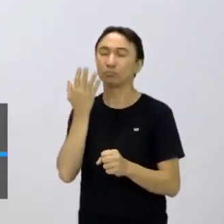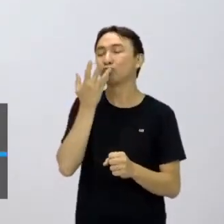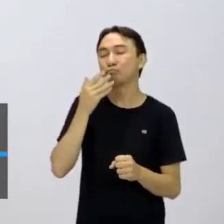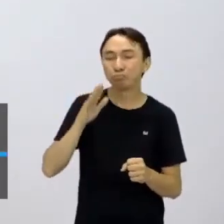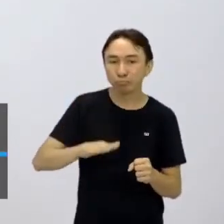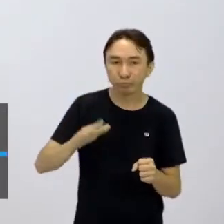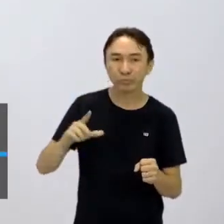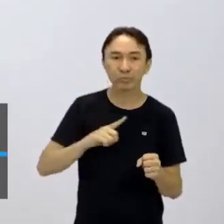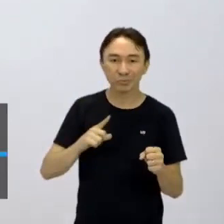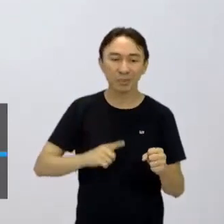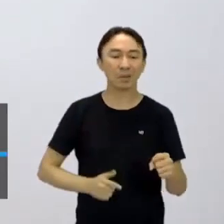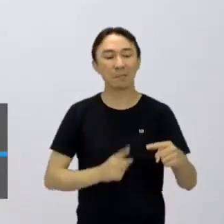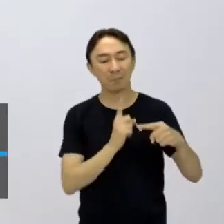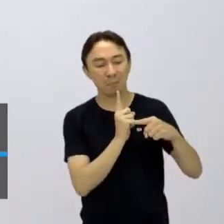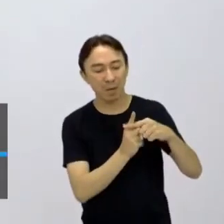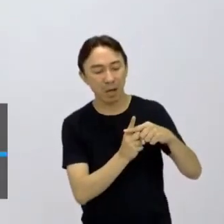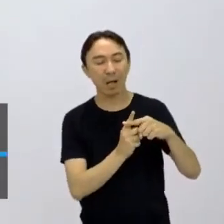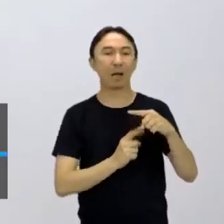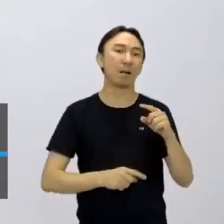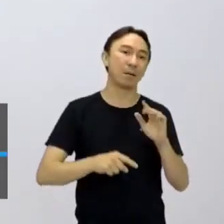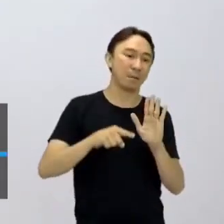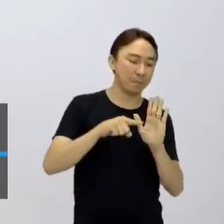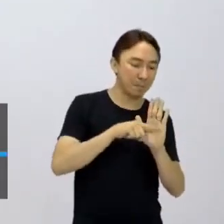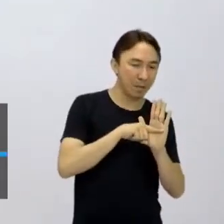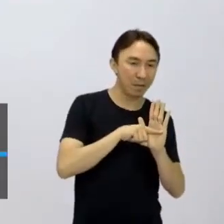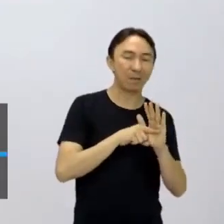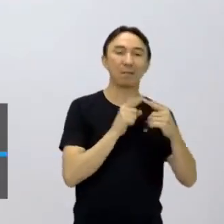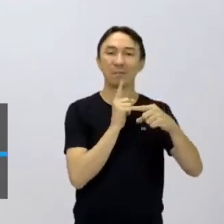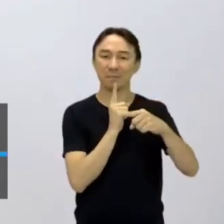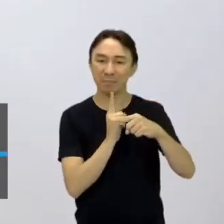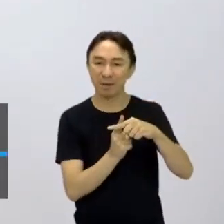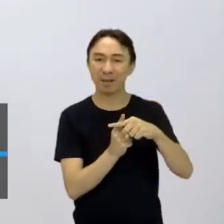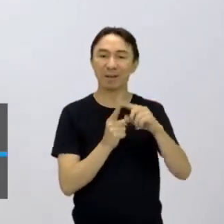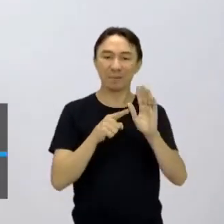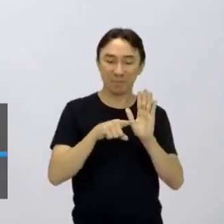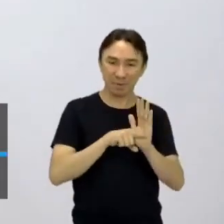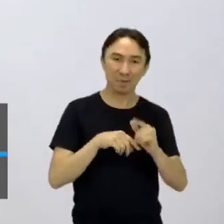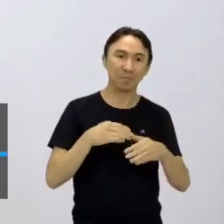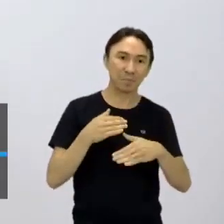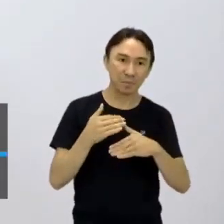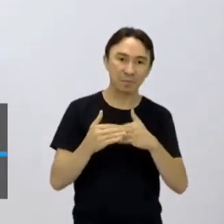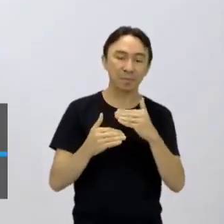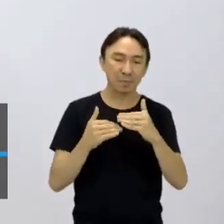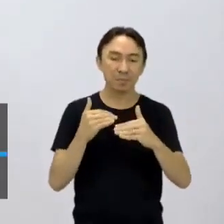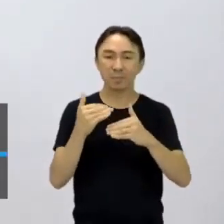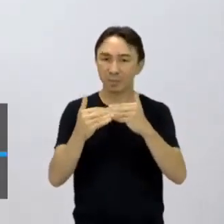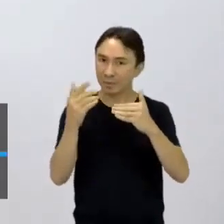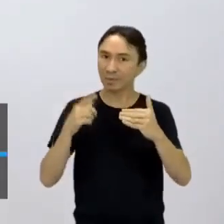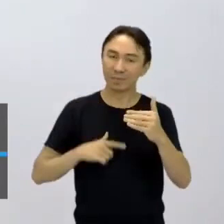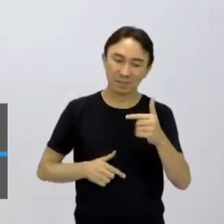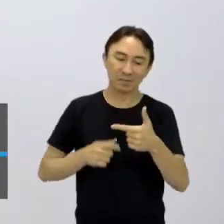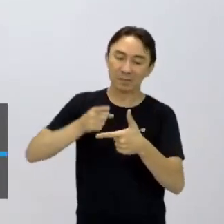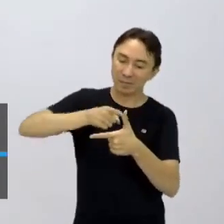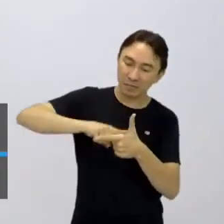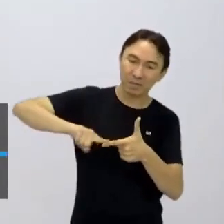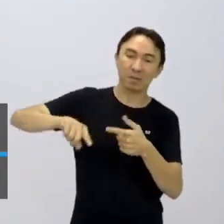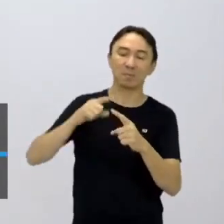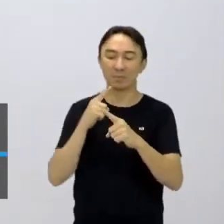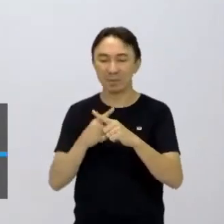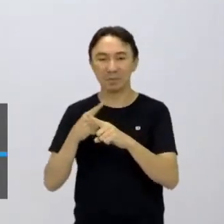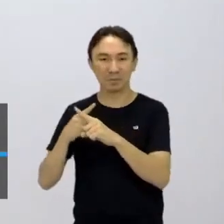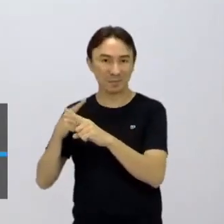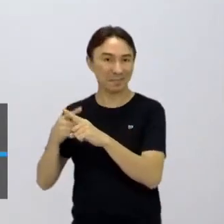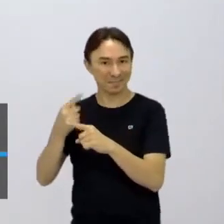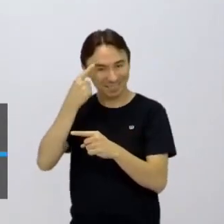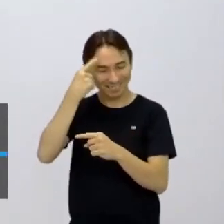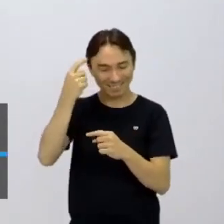Fazia a operação de menos, né? E à medida que você vai avançando nas operações, vocês vão fazendo divisão e tudo mais, tá certo? Hoje nós vamos chegar